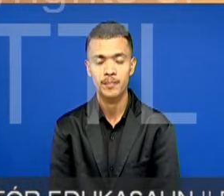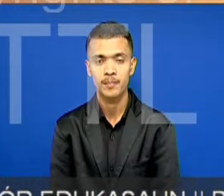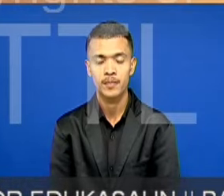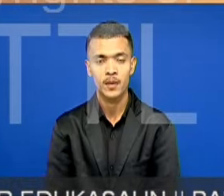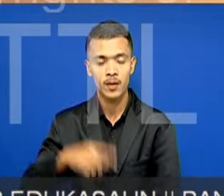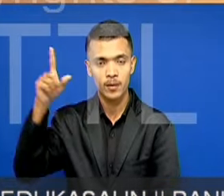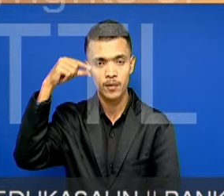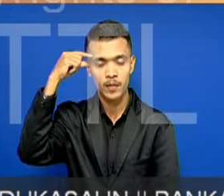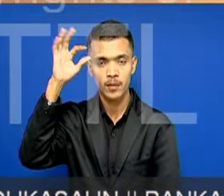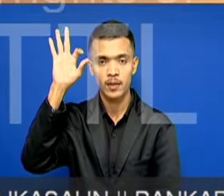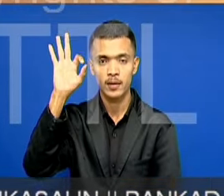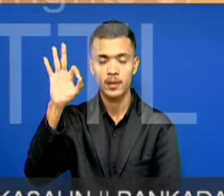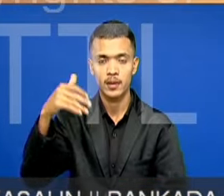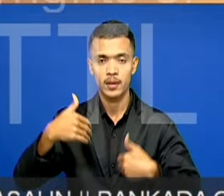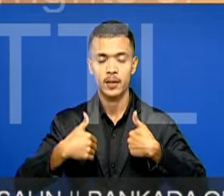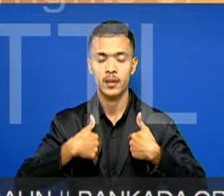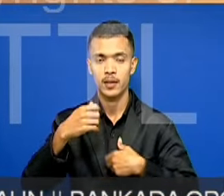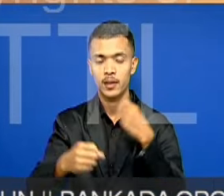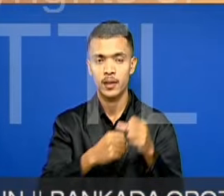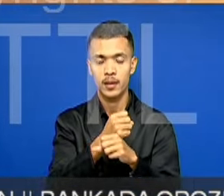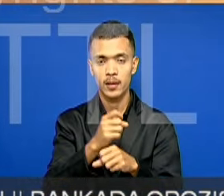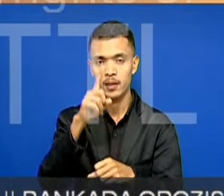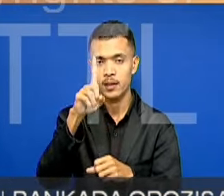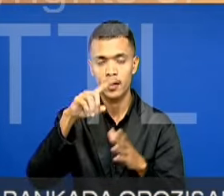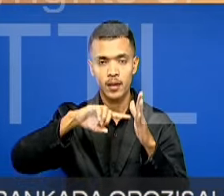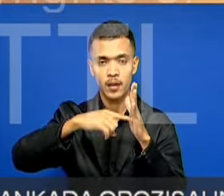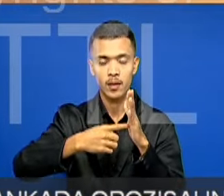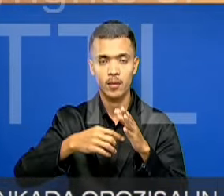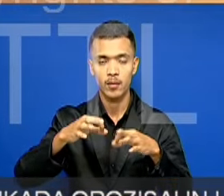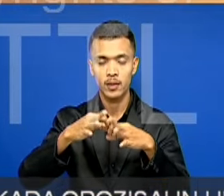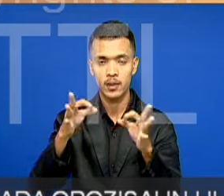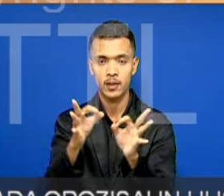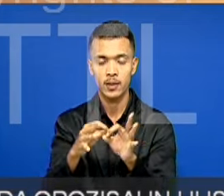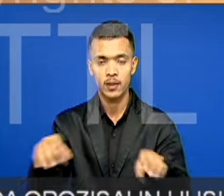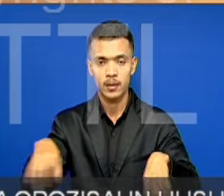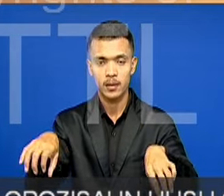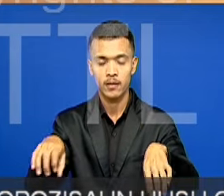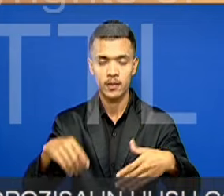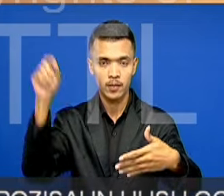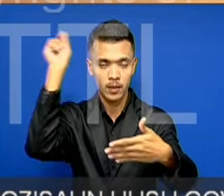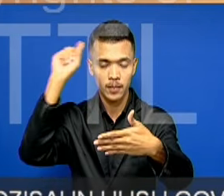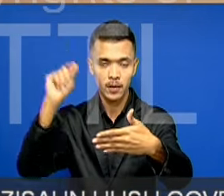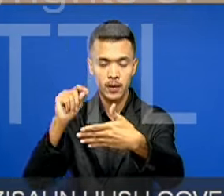Atingimento do governo da CIA durante a tina ida, hahu ona hadia serviço administrativo a balo.